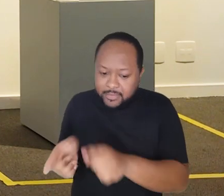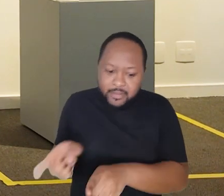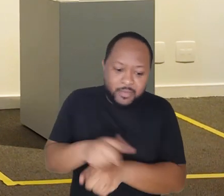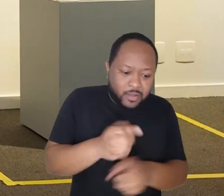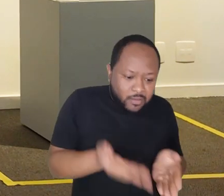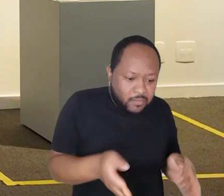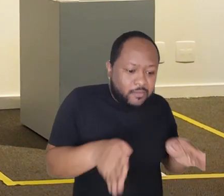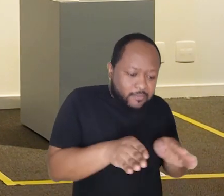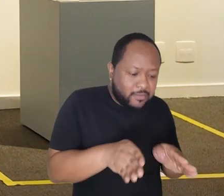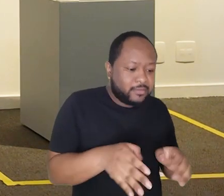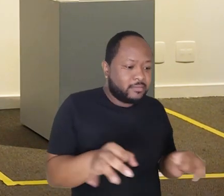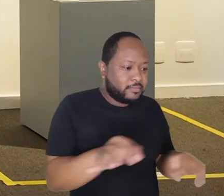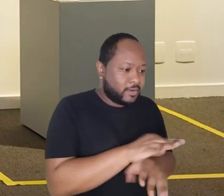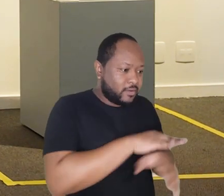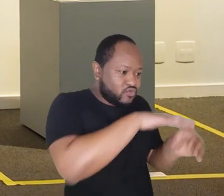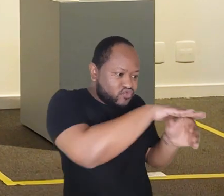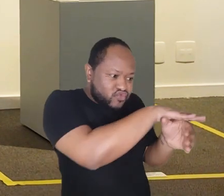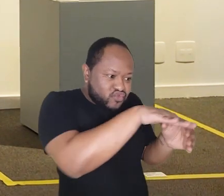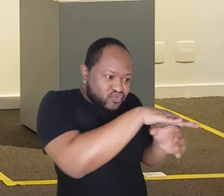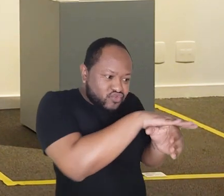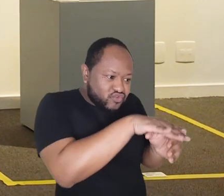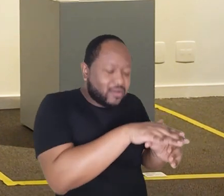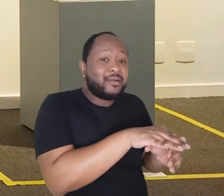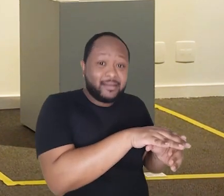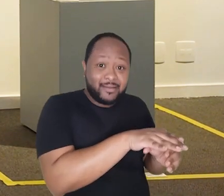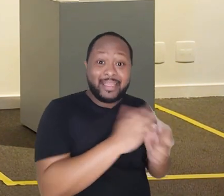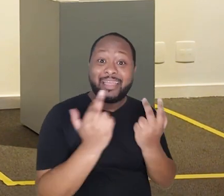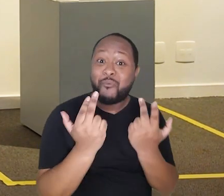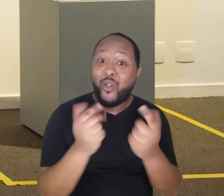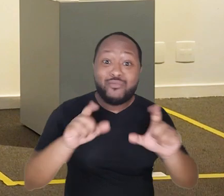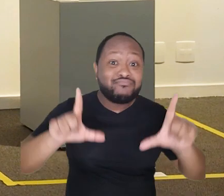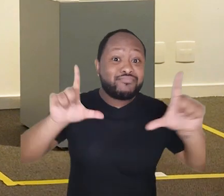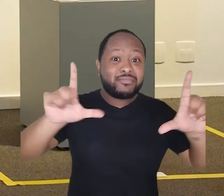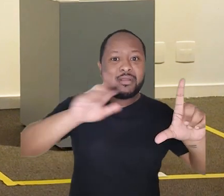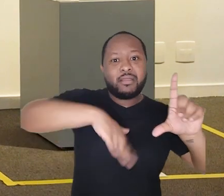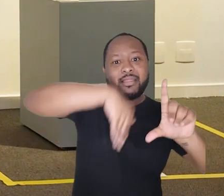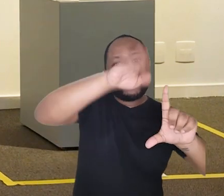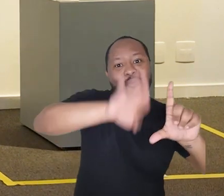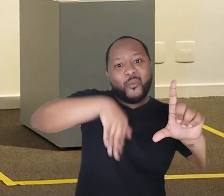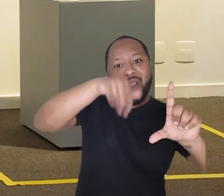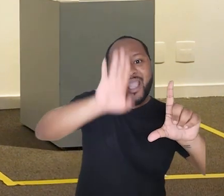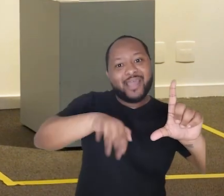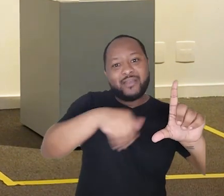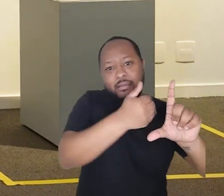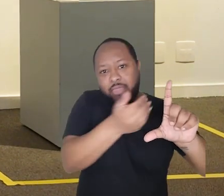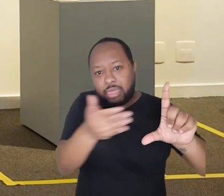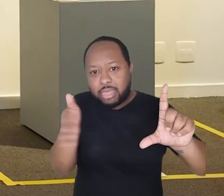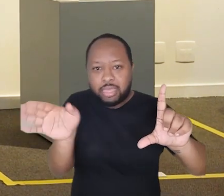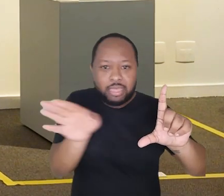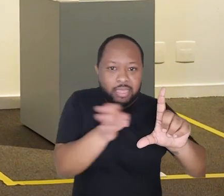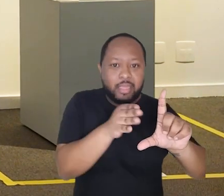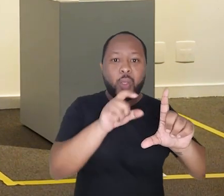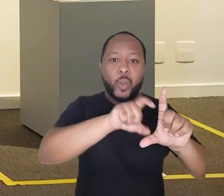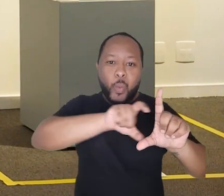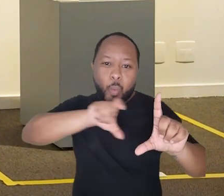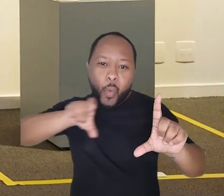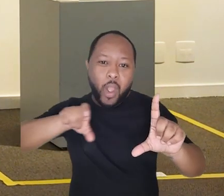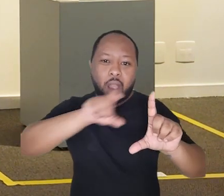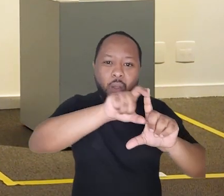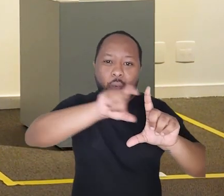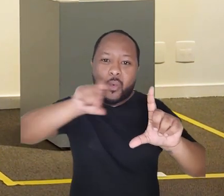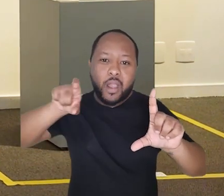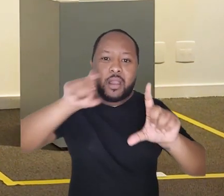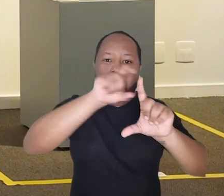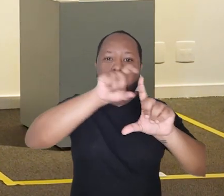em camadas. E aí as personagens aqui transitam nessas camadas, às vezes dando